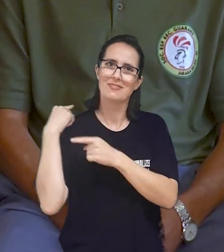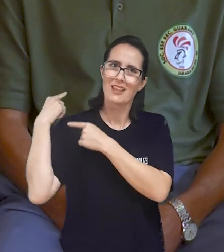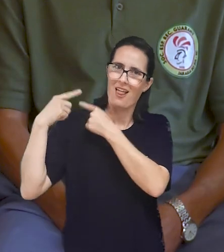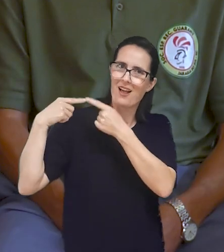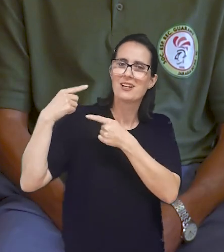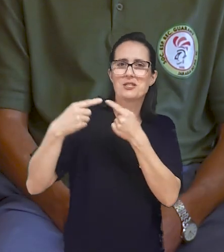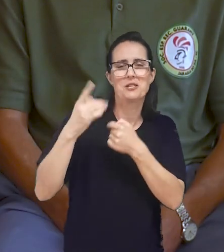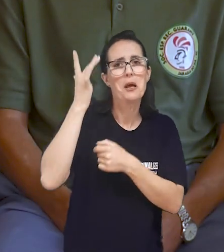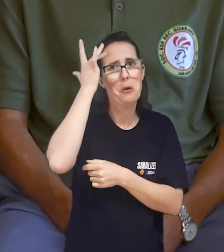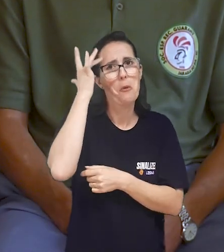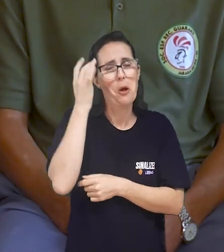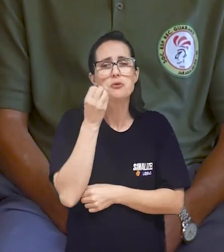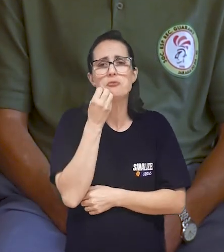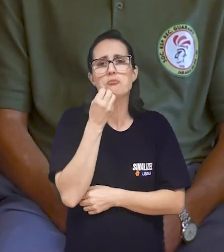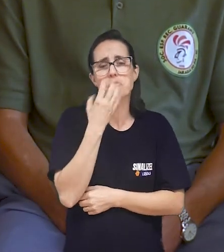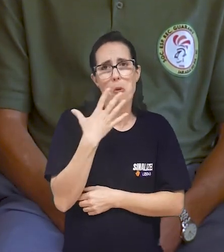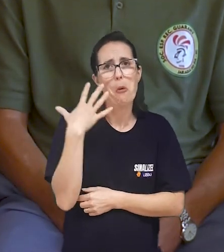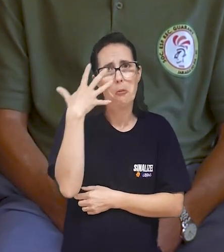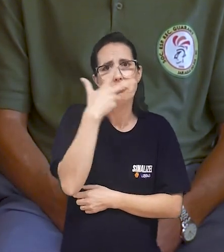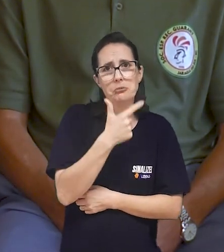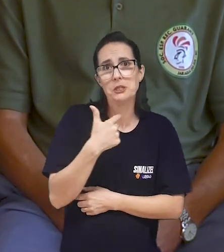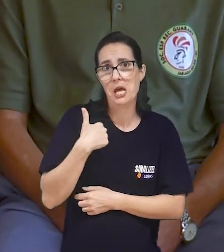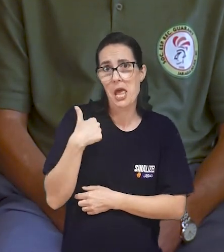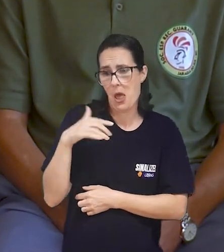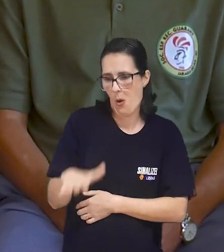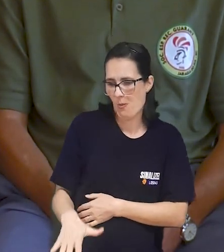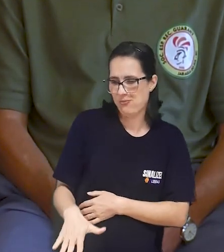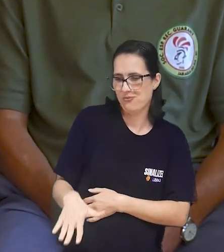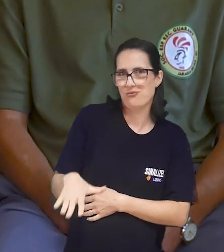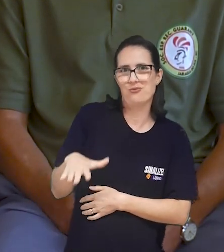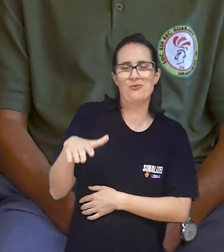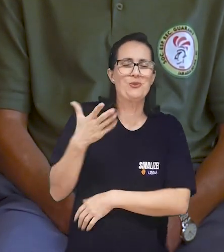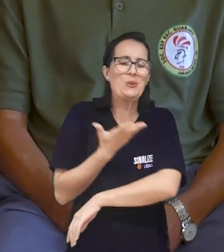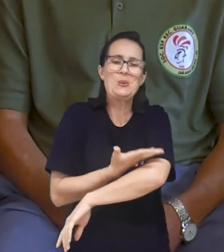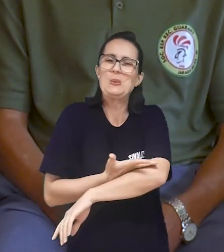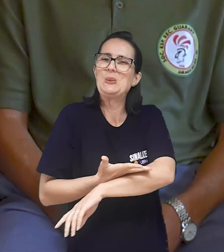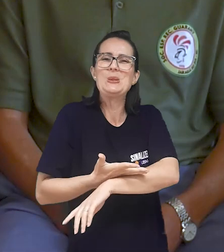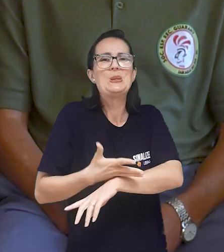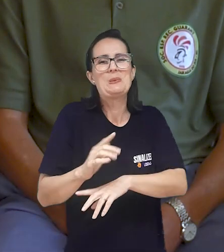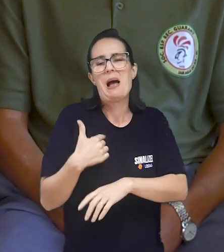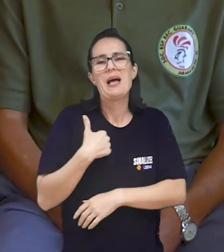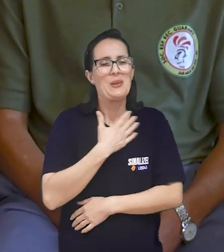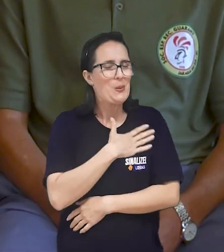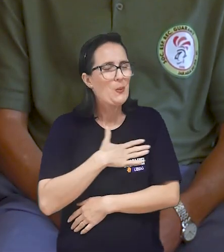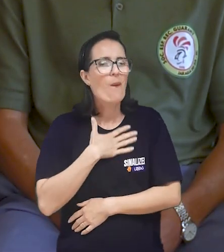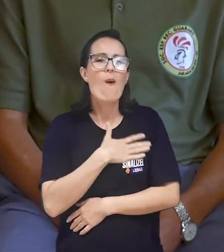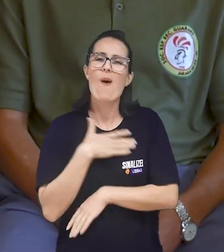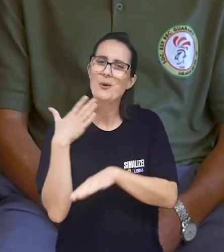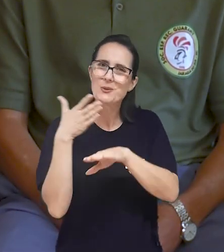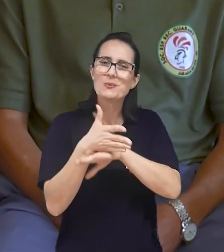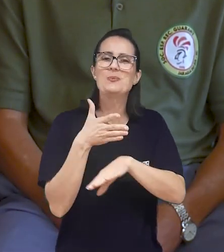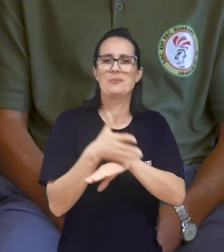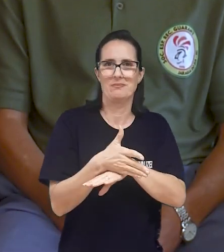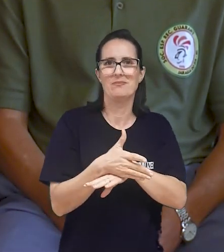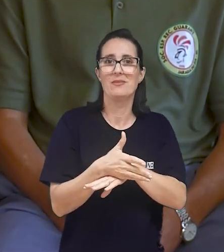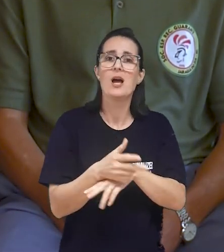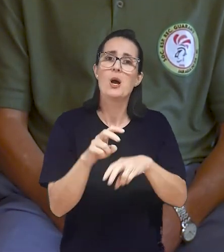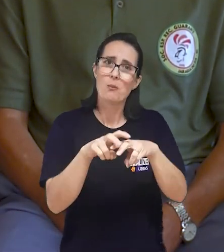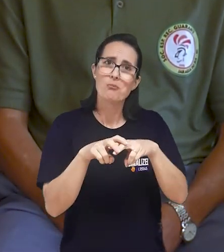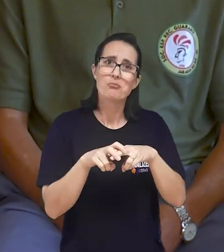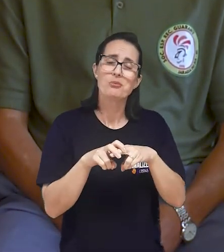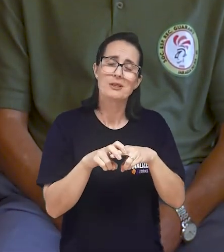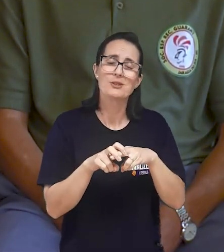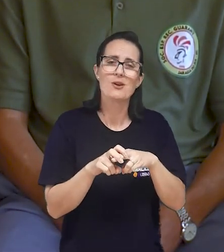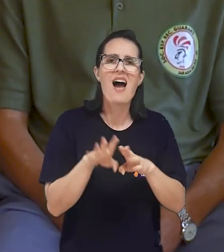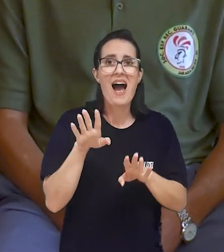mantendo essa tradição que eu acho que é muito bonita. Eu cresci no meio disso, então gosto e participo por causa disso. É